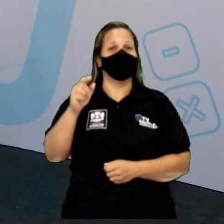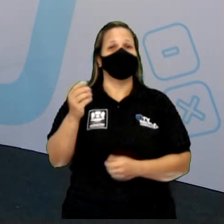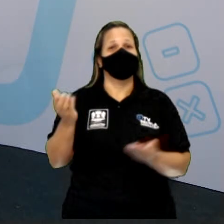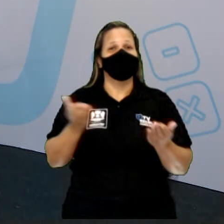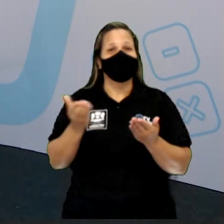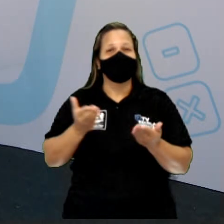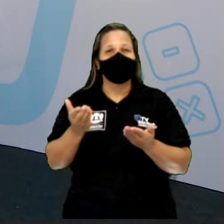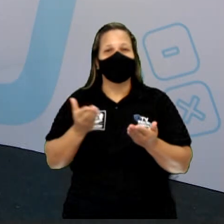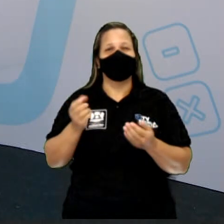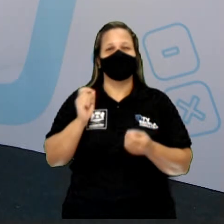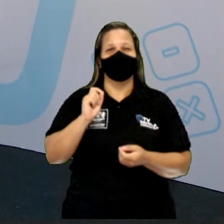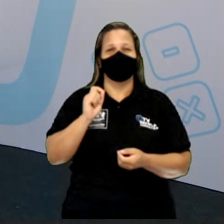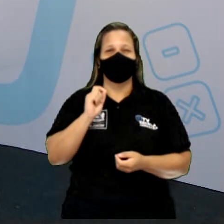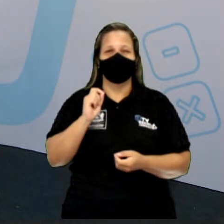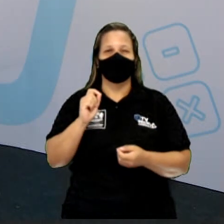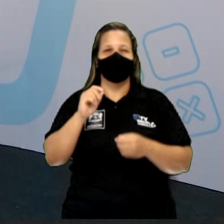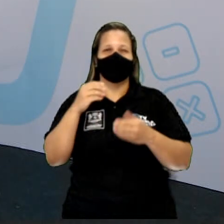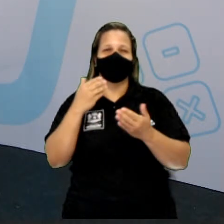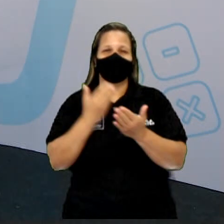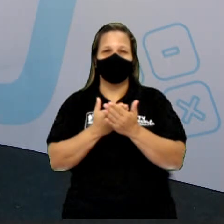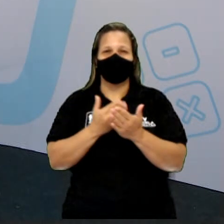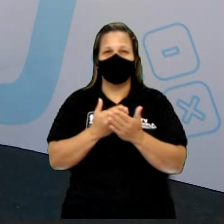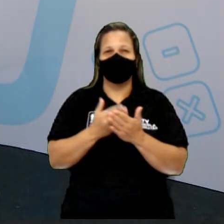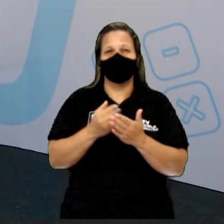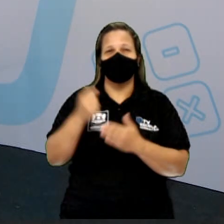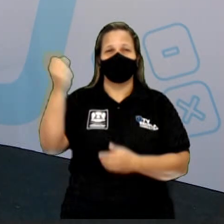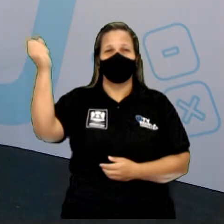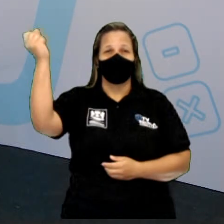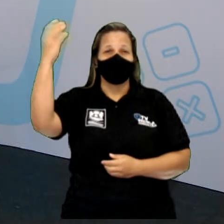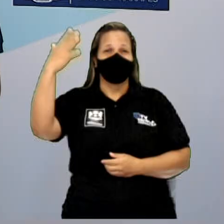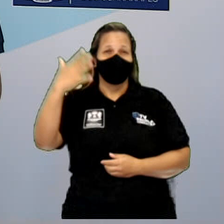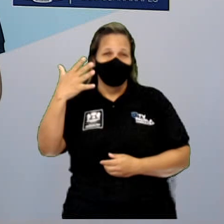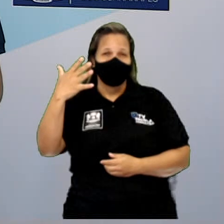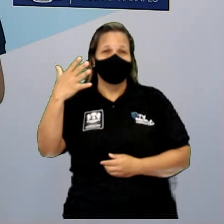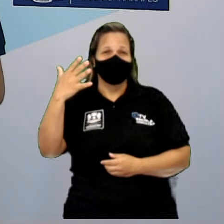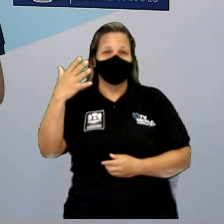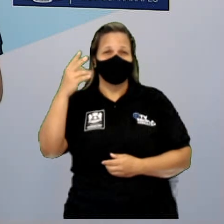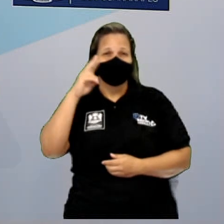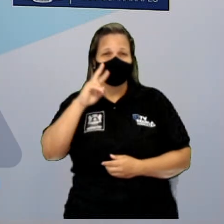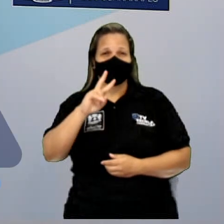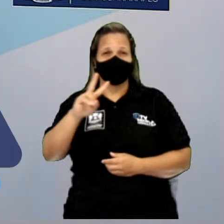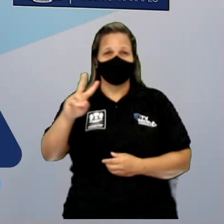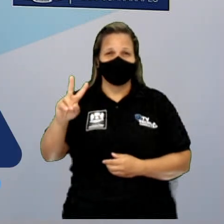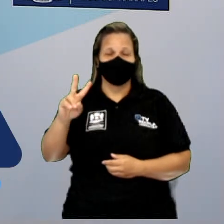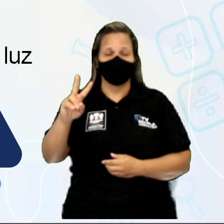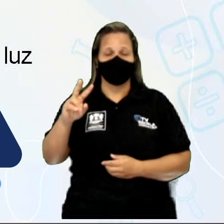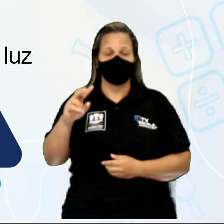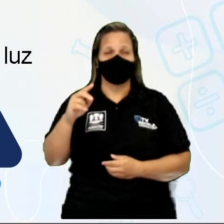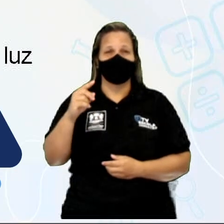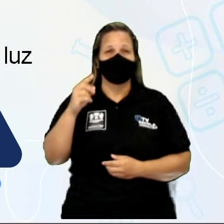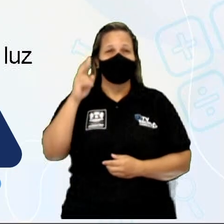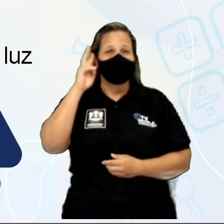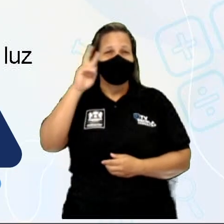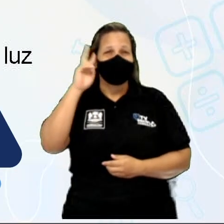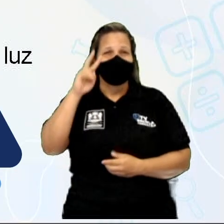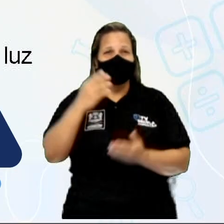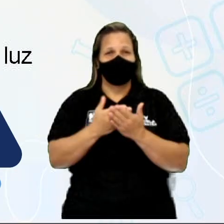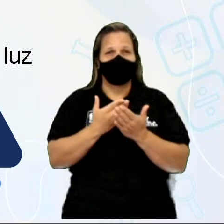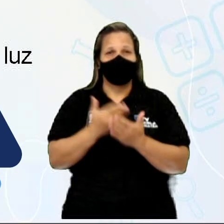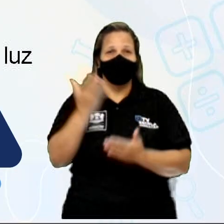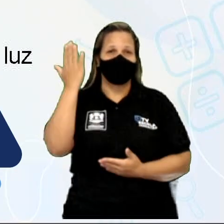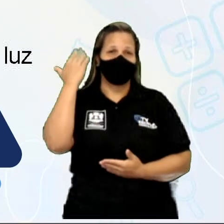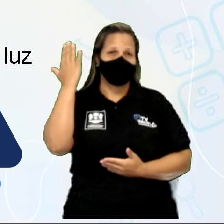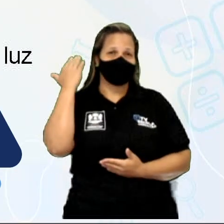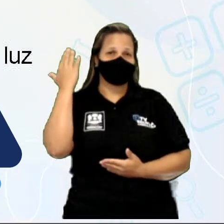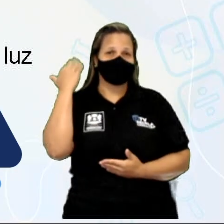suas propriedades, tá ok? Veja, quando a gente fala de luz visível, você deve lembrar da aula passada que a gente viu, ela